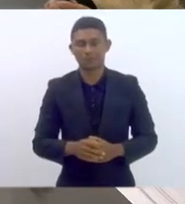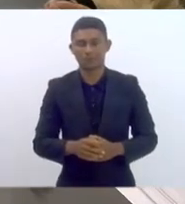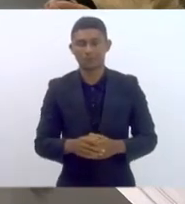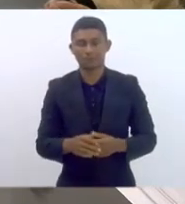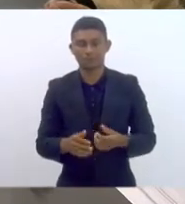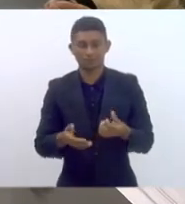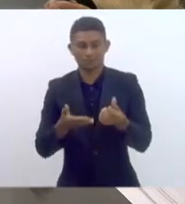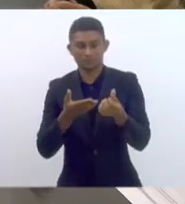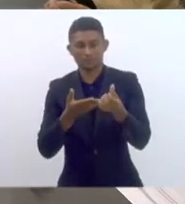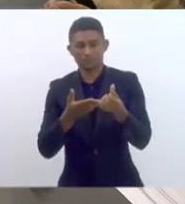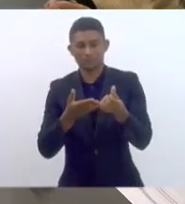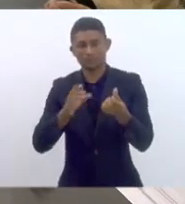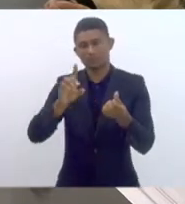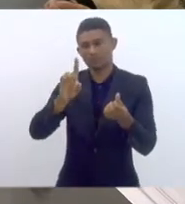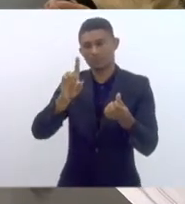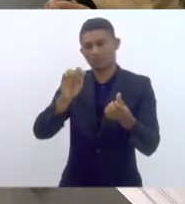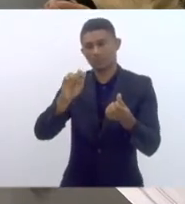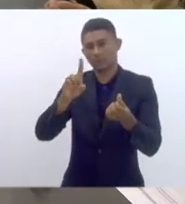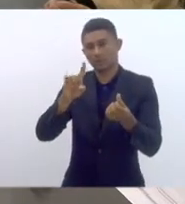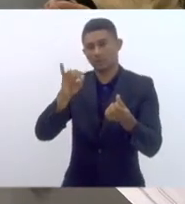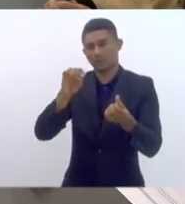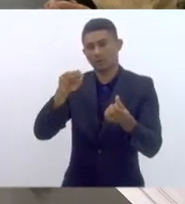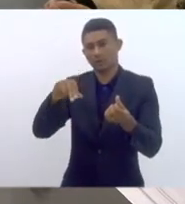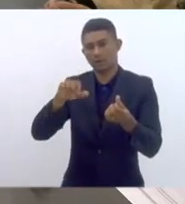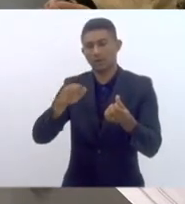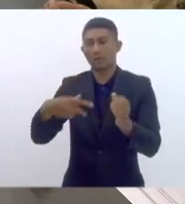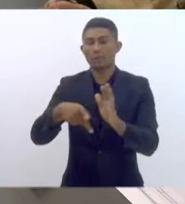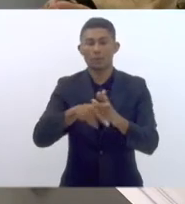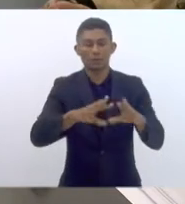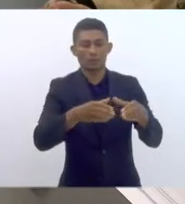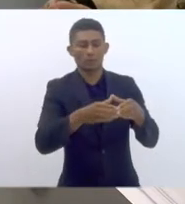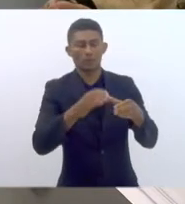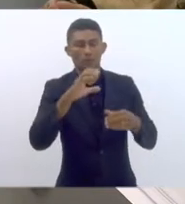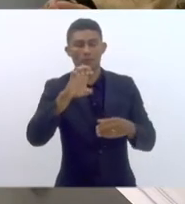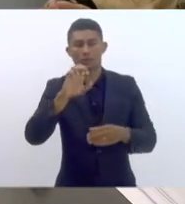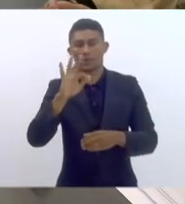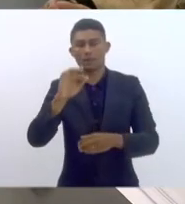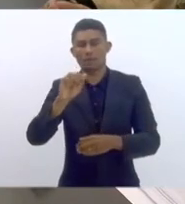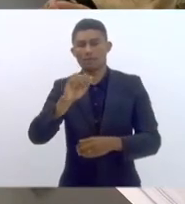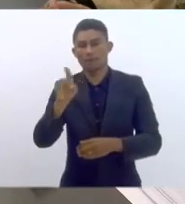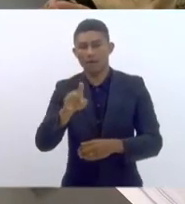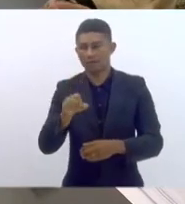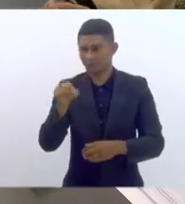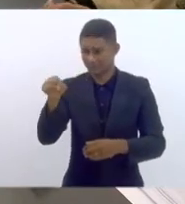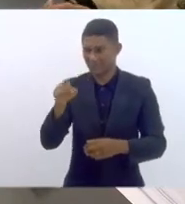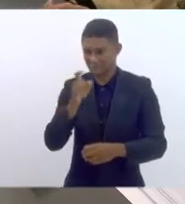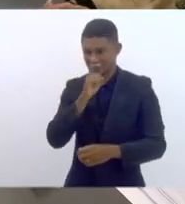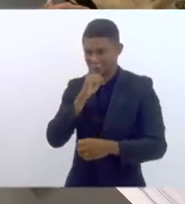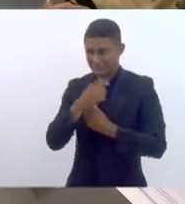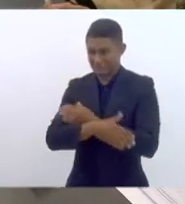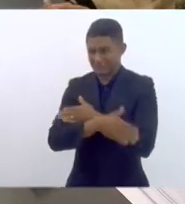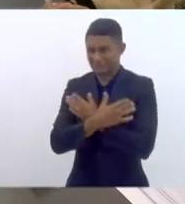Da Diana Cabral, da nossa Cefaz. Está com muito frio, hein, Diana?